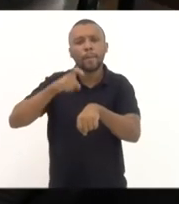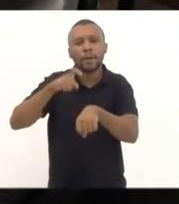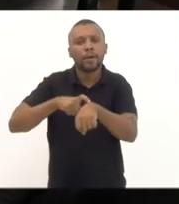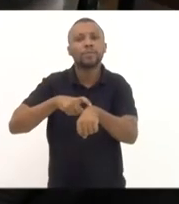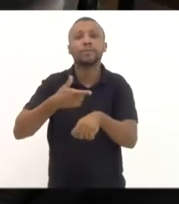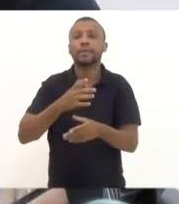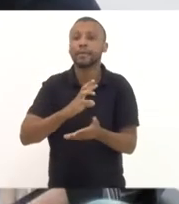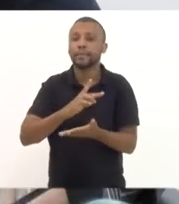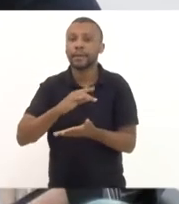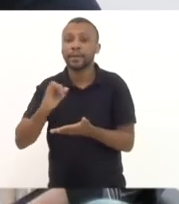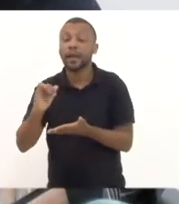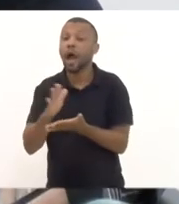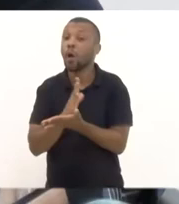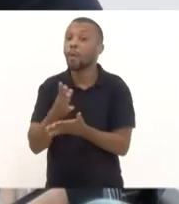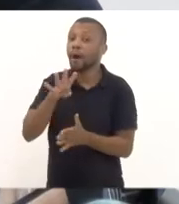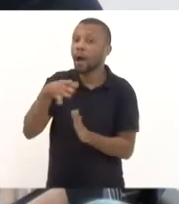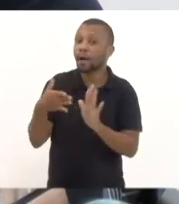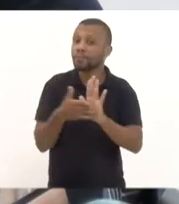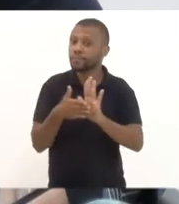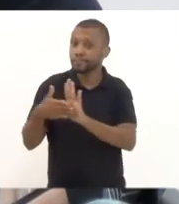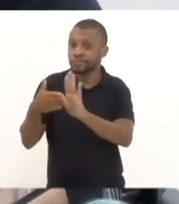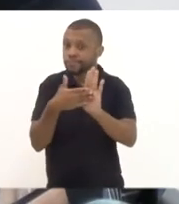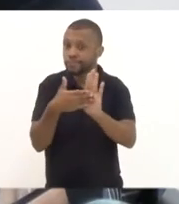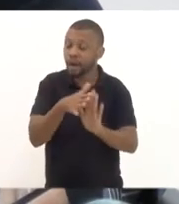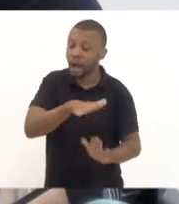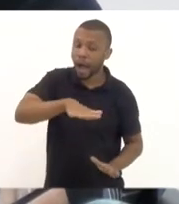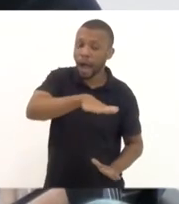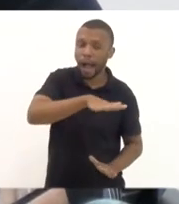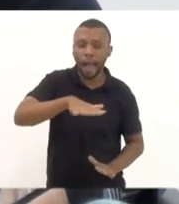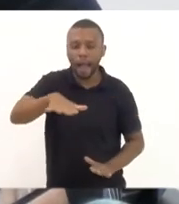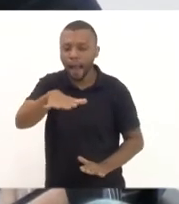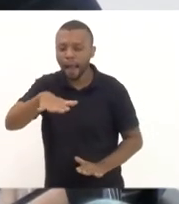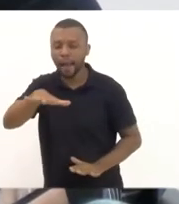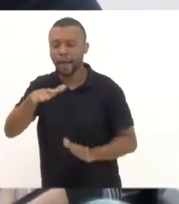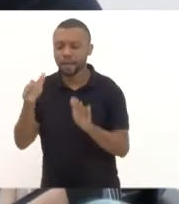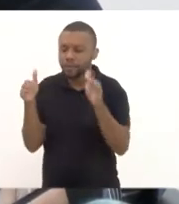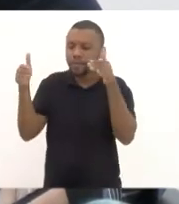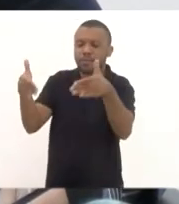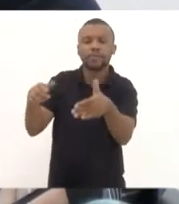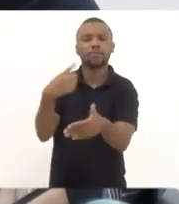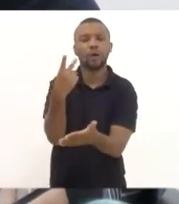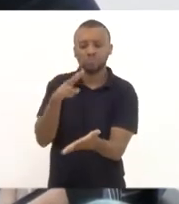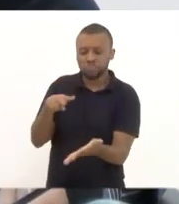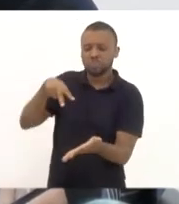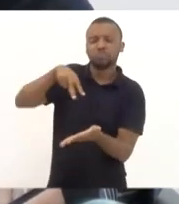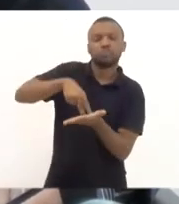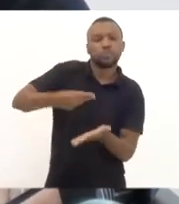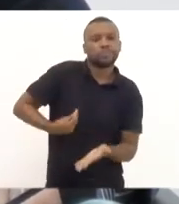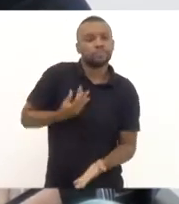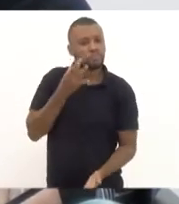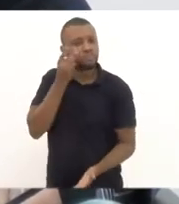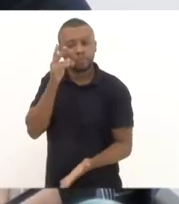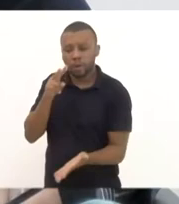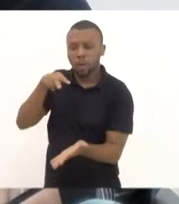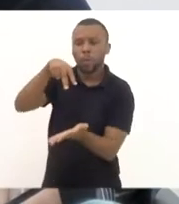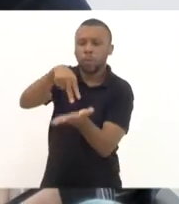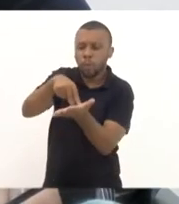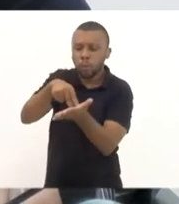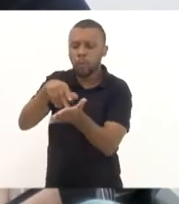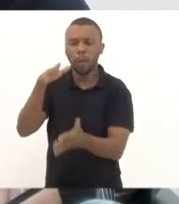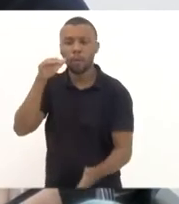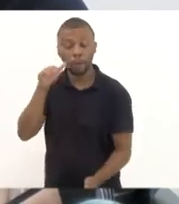algumas agendas de Campo da CPI né que nós possamos ir a Campo não é é fazer